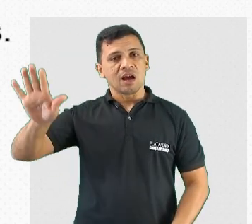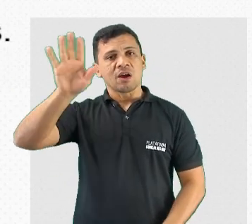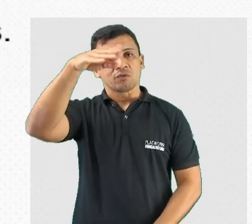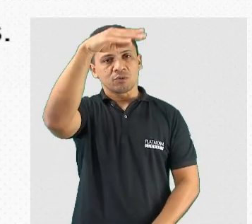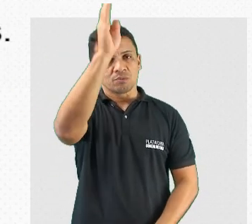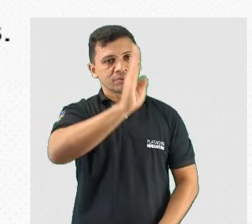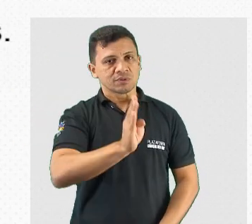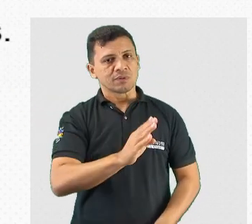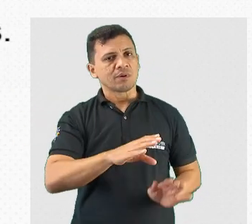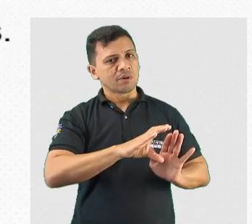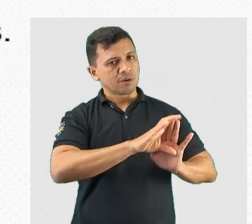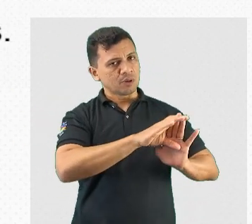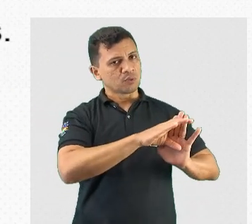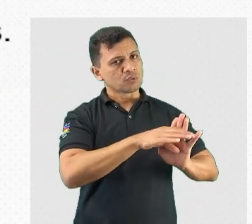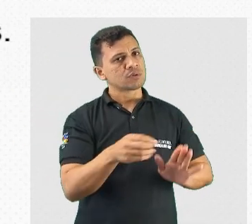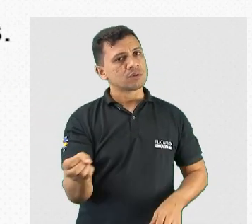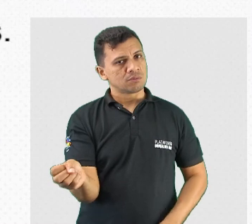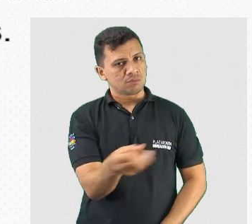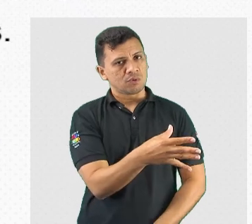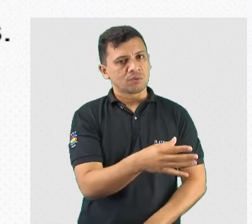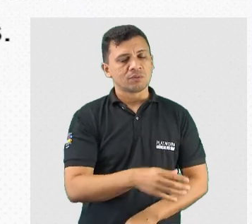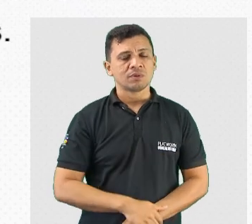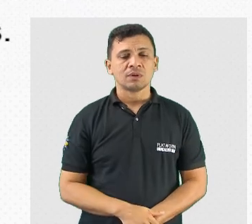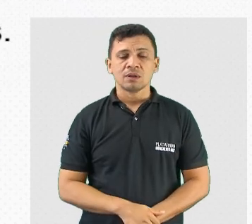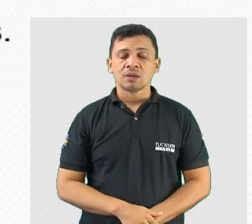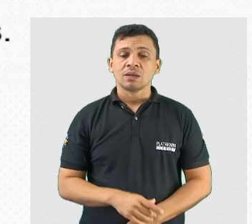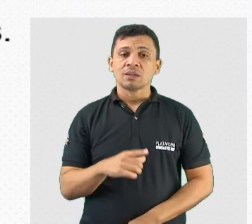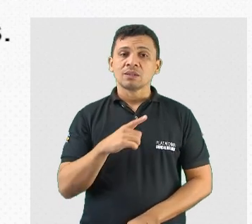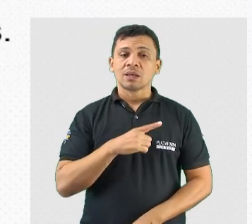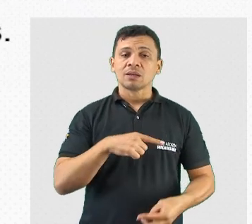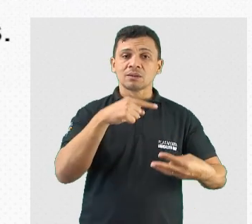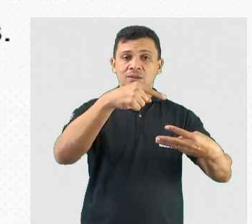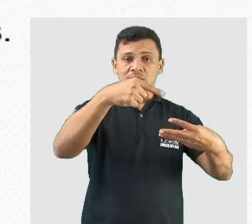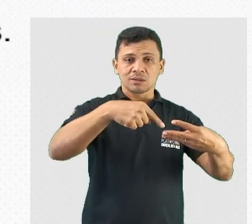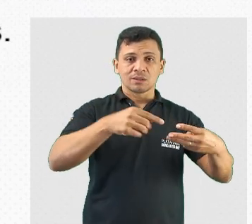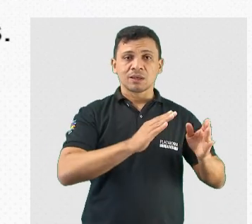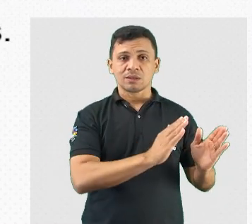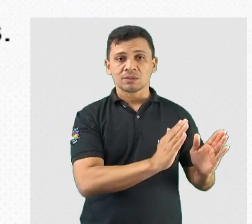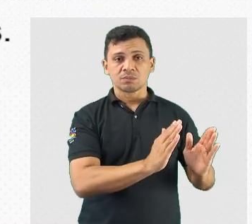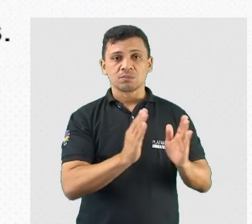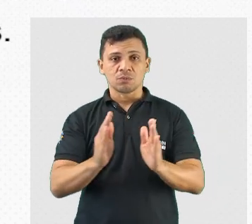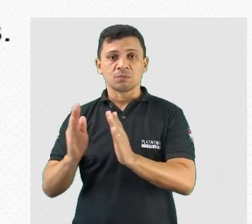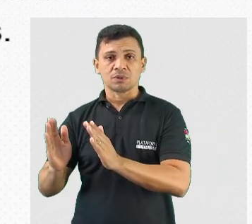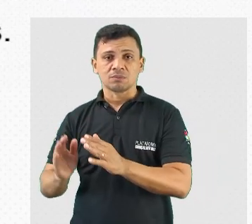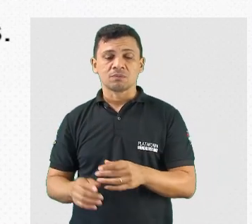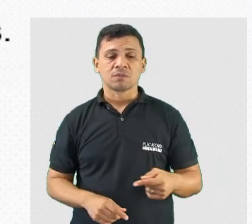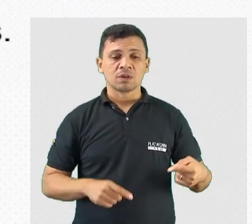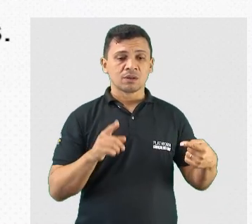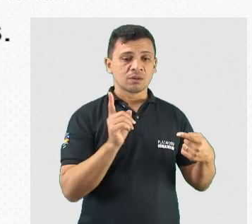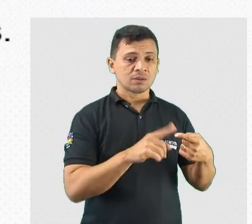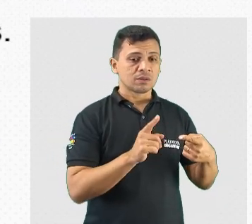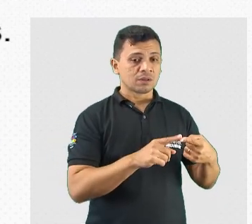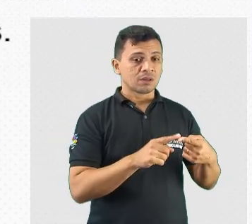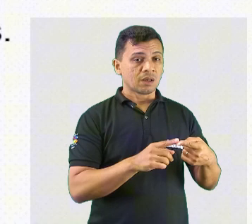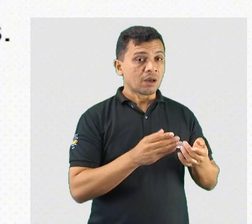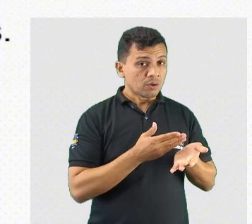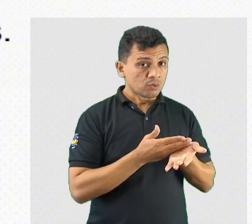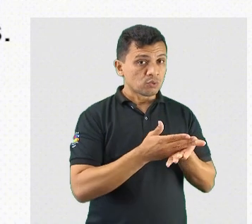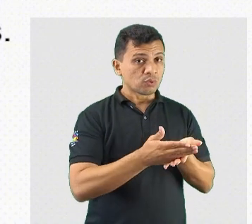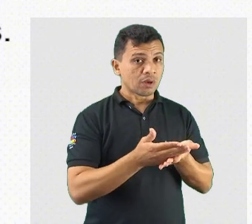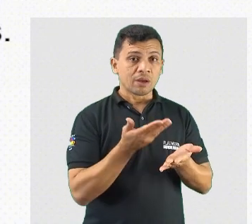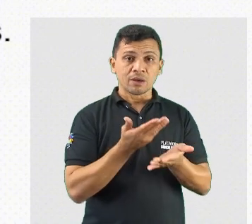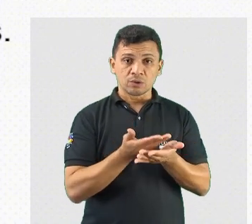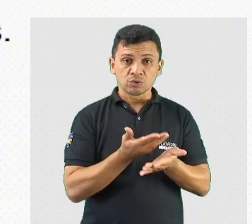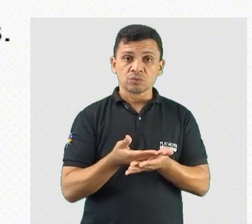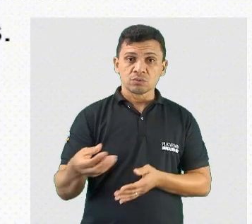conceito recente na história do Brasil, ela passa por 3 momentos. O momento inaugural, isso é um estudo já, uma